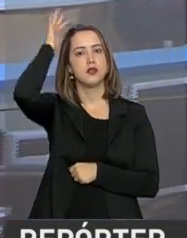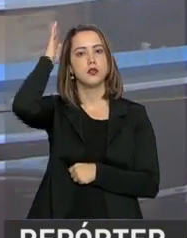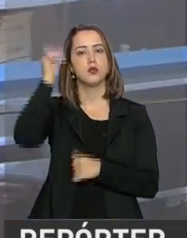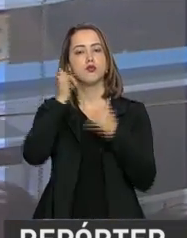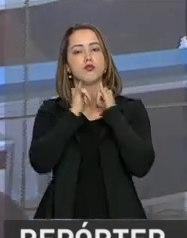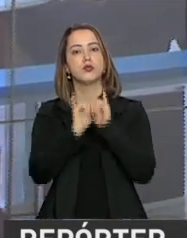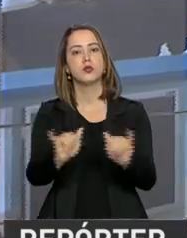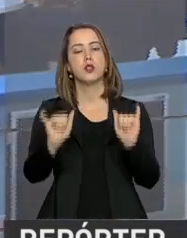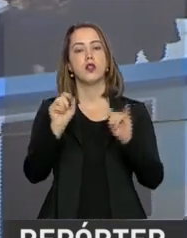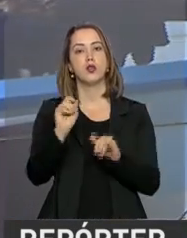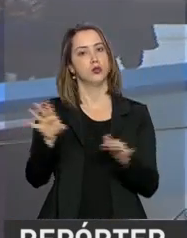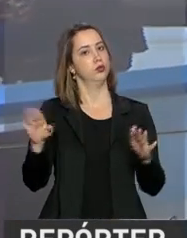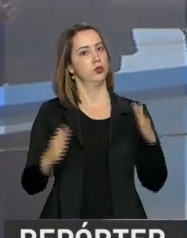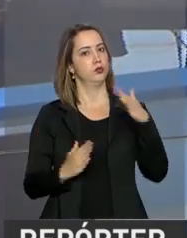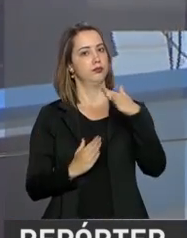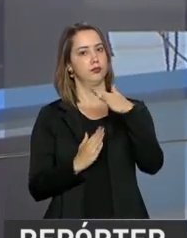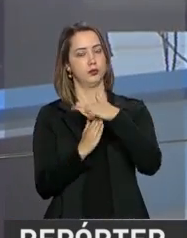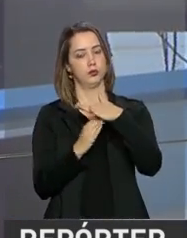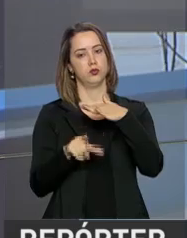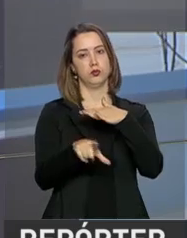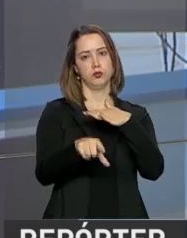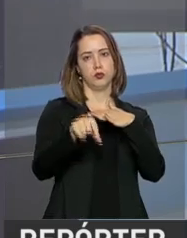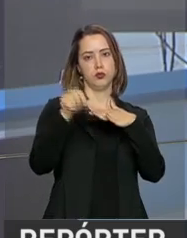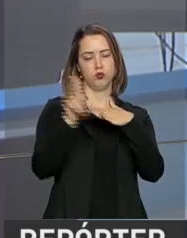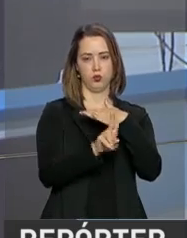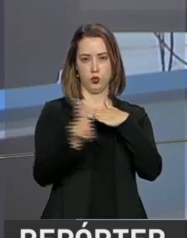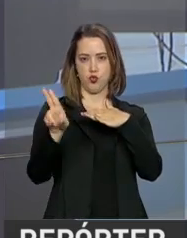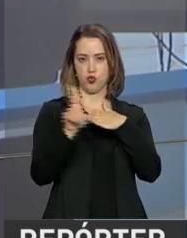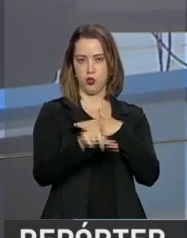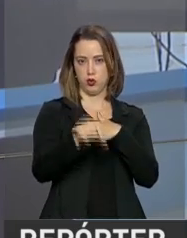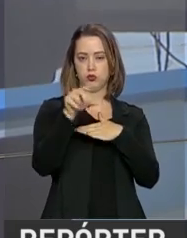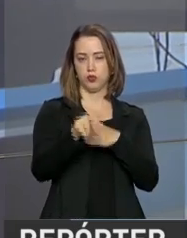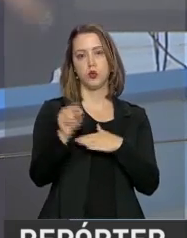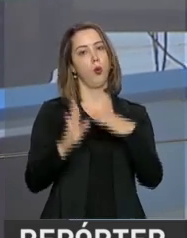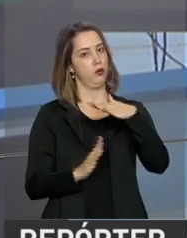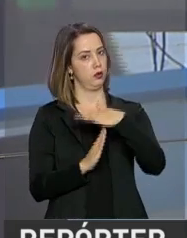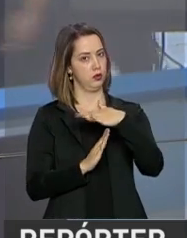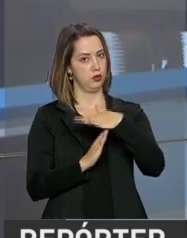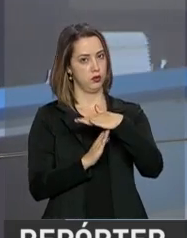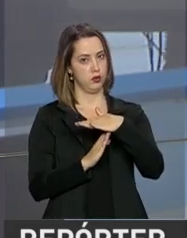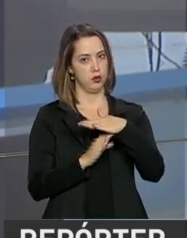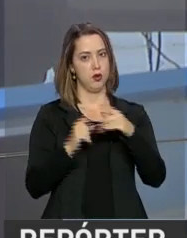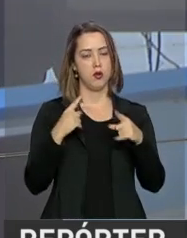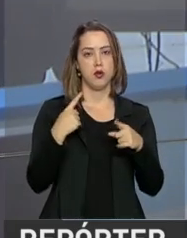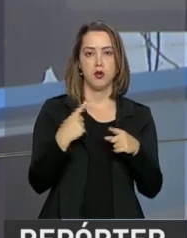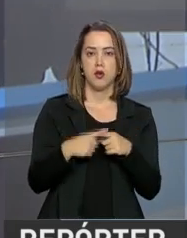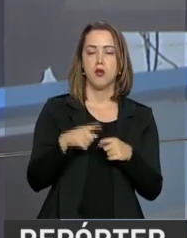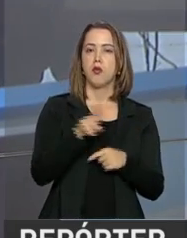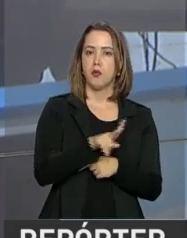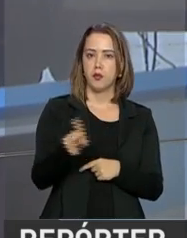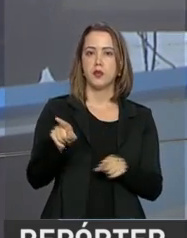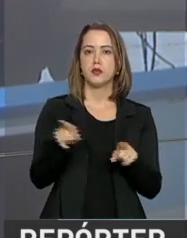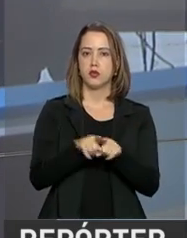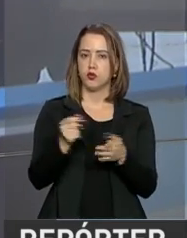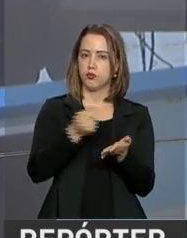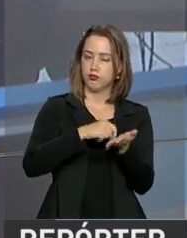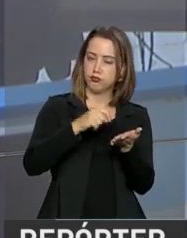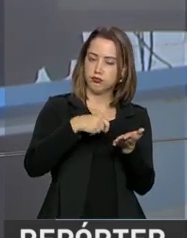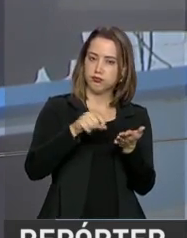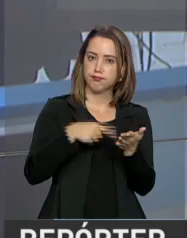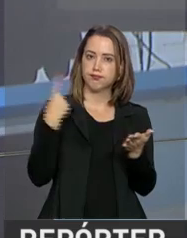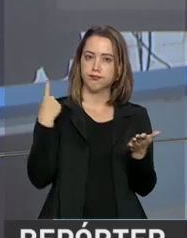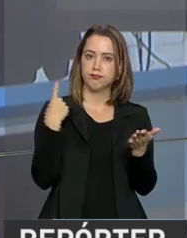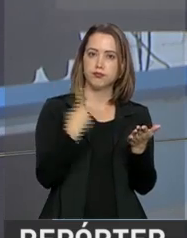Temer anunciou que suspendeu as nomeações de diretores e presidentes de estatais e de fundos de pensão temer também assinou um decreto que